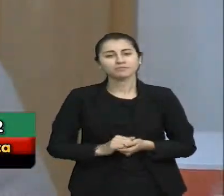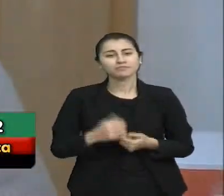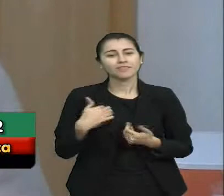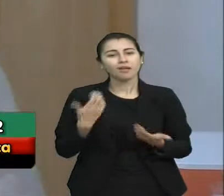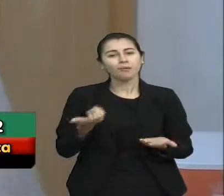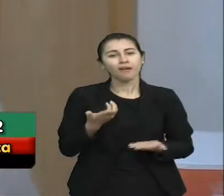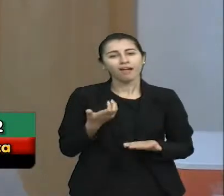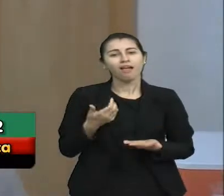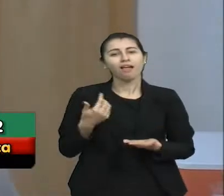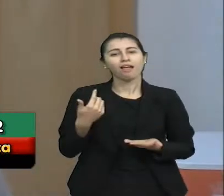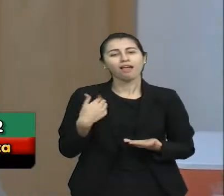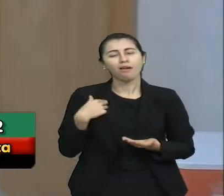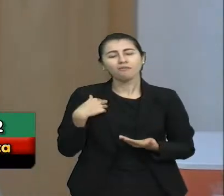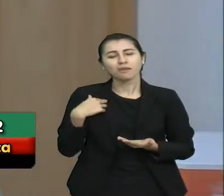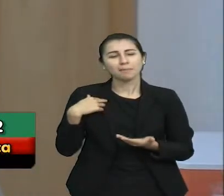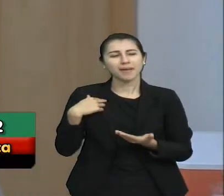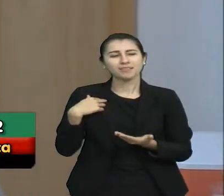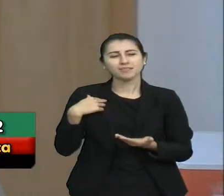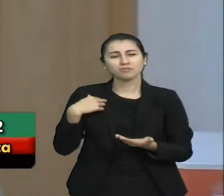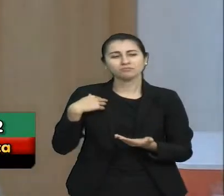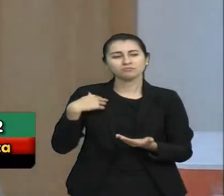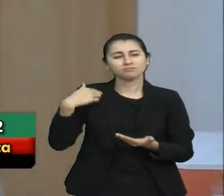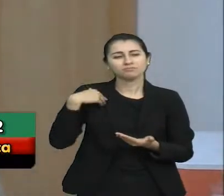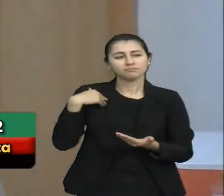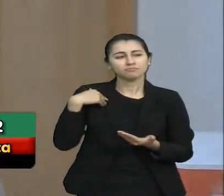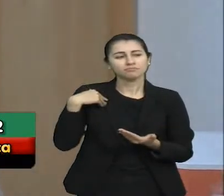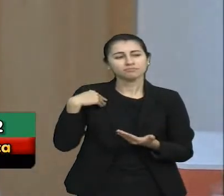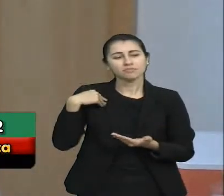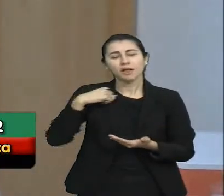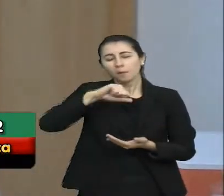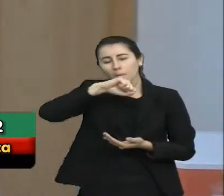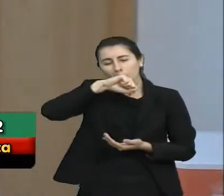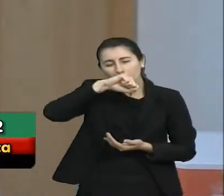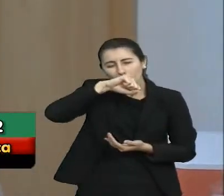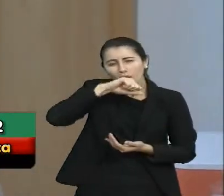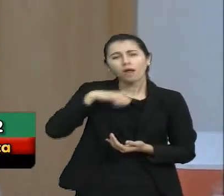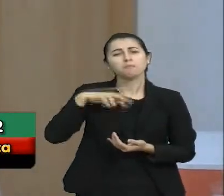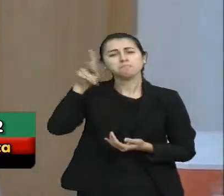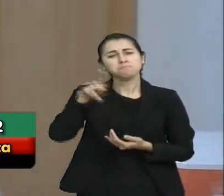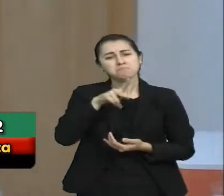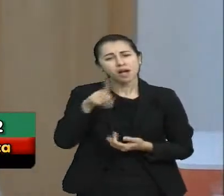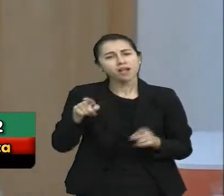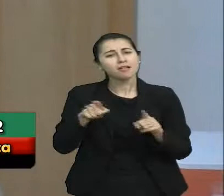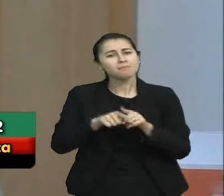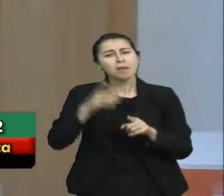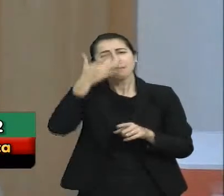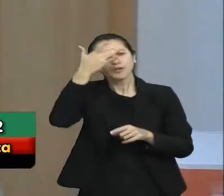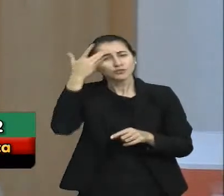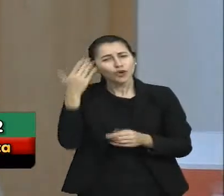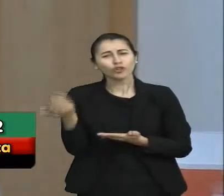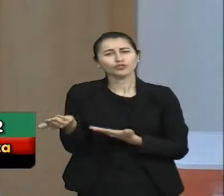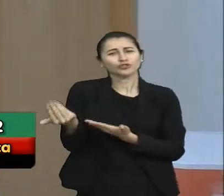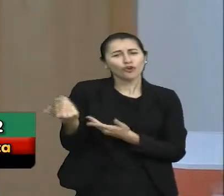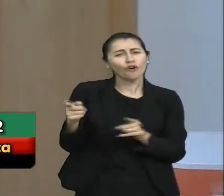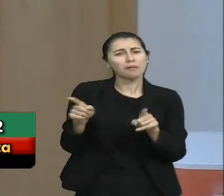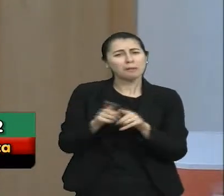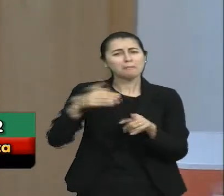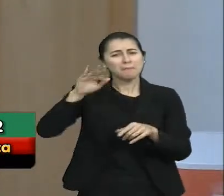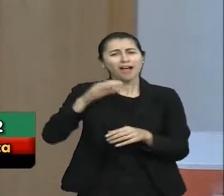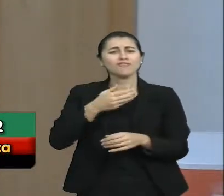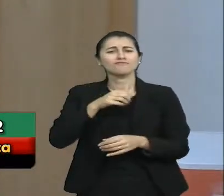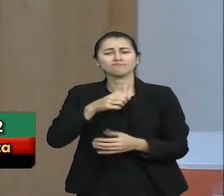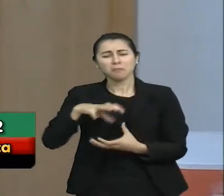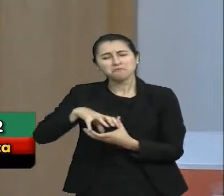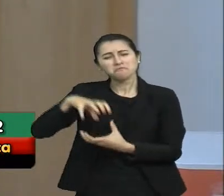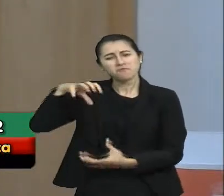meu padre, sou católica, a bênção aos mais velhos e aos mais novos, aos que tanto caminham, né, dentro